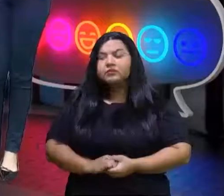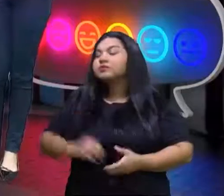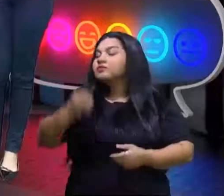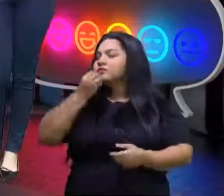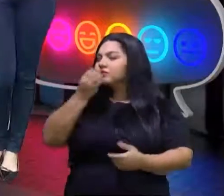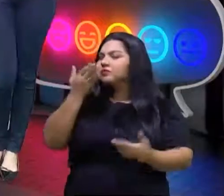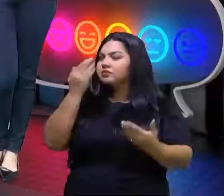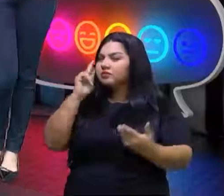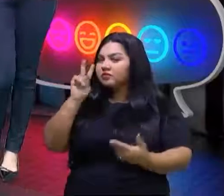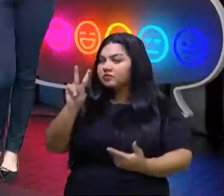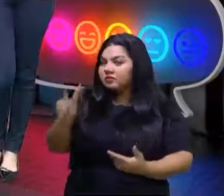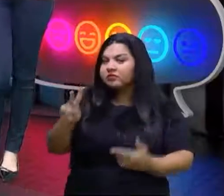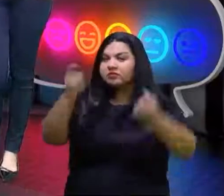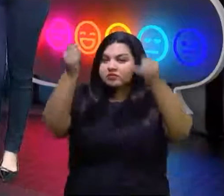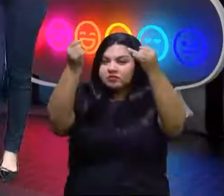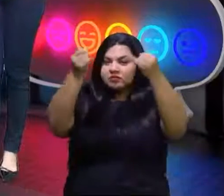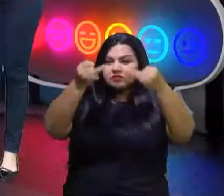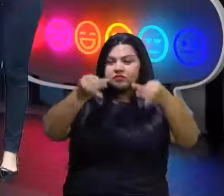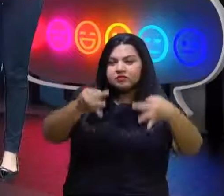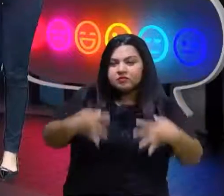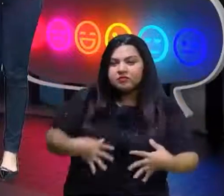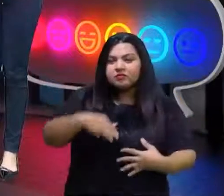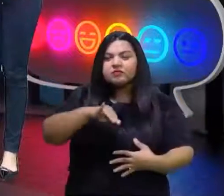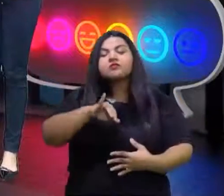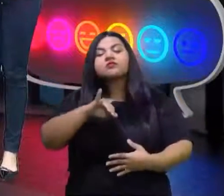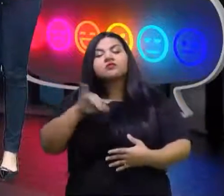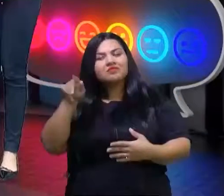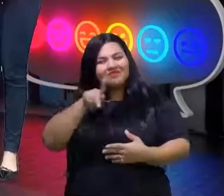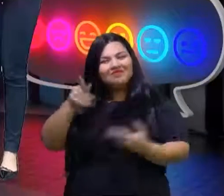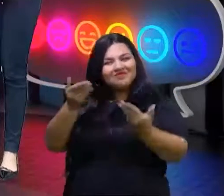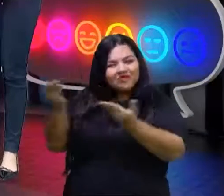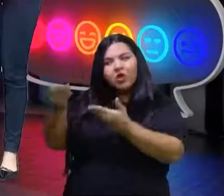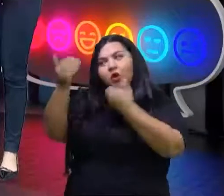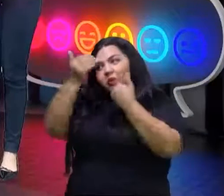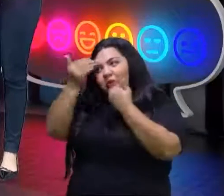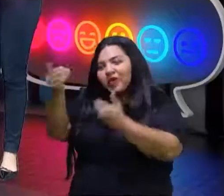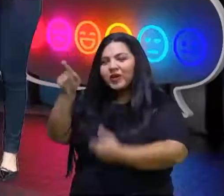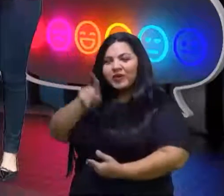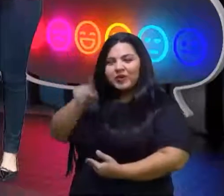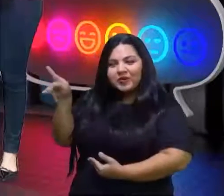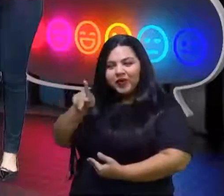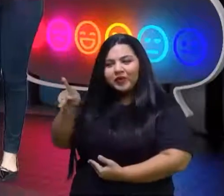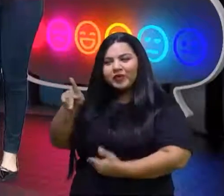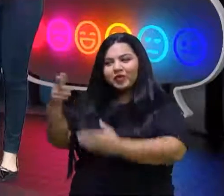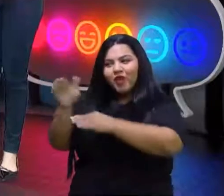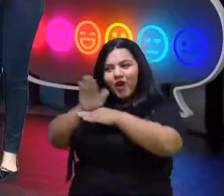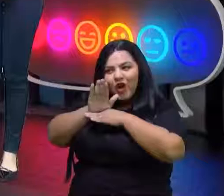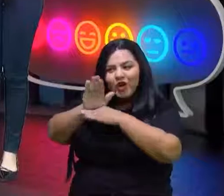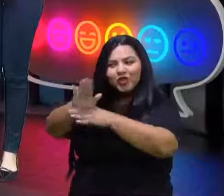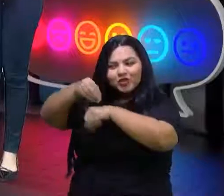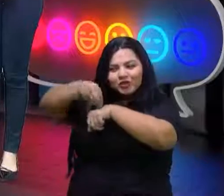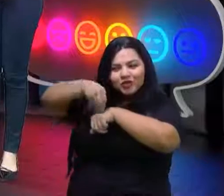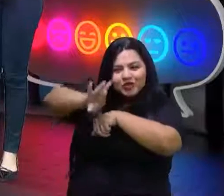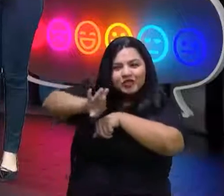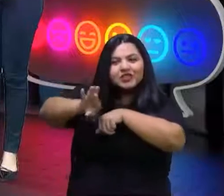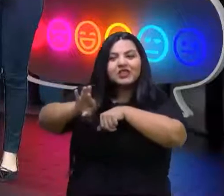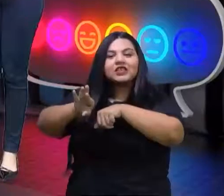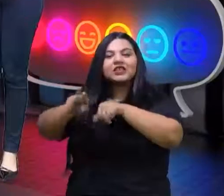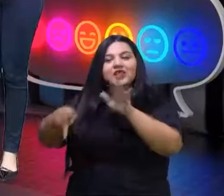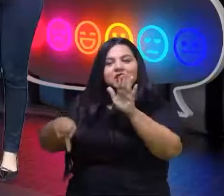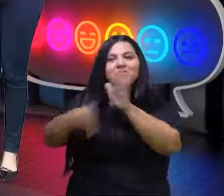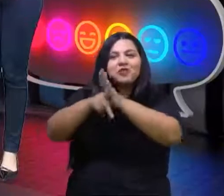Muito bem, viram aí na explicação do professor Jefferson, né? Muito obrigada, professor, pela sua contribuição, gravando aí da sua